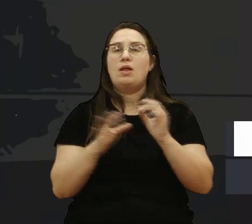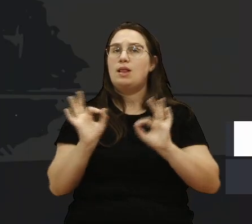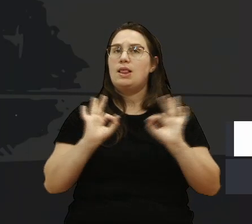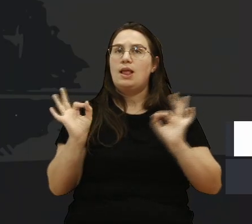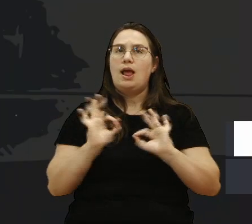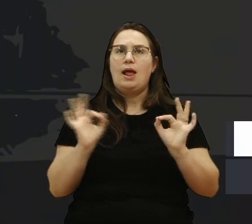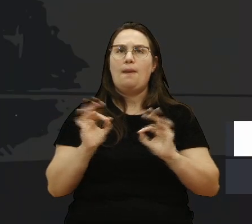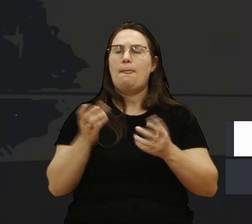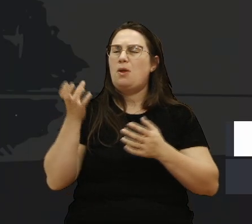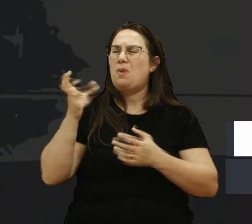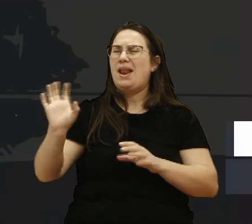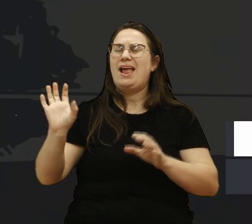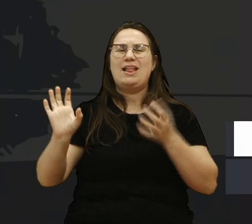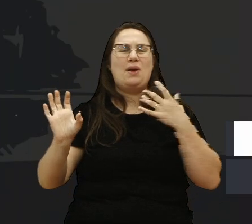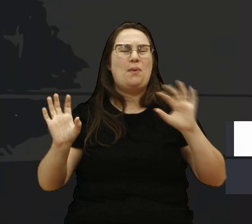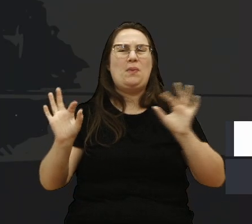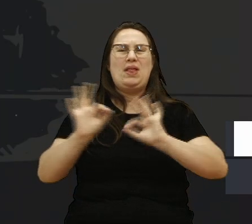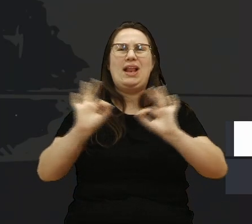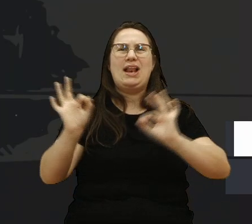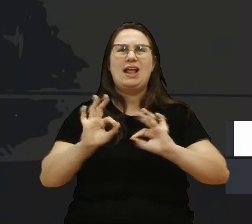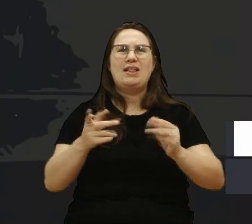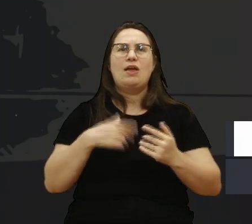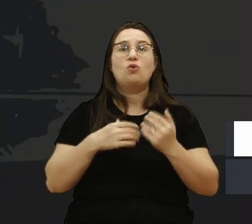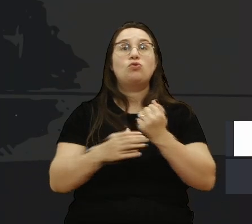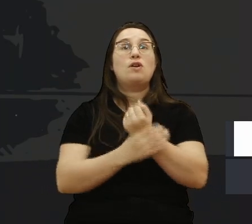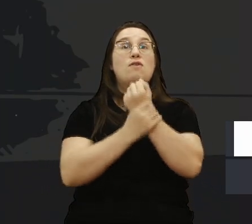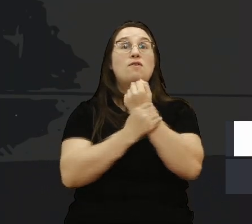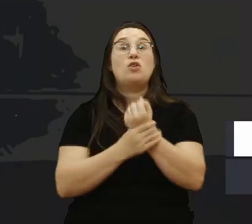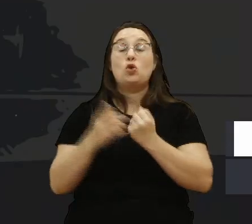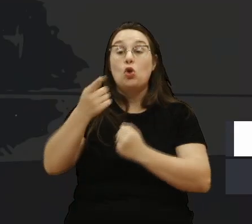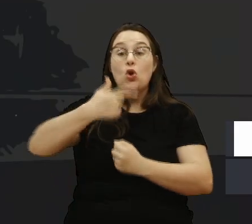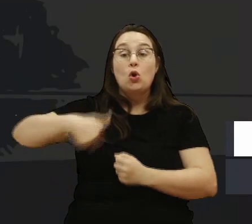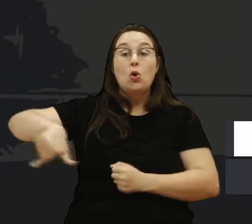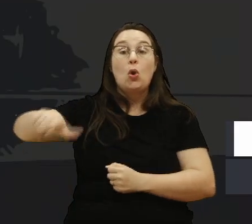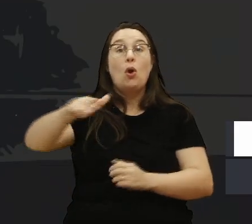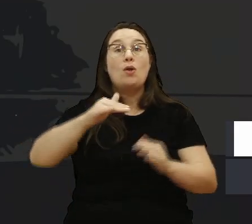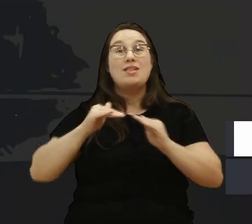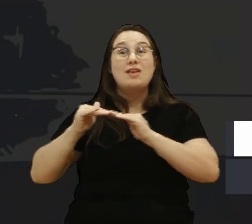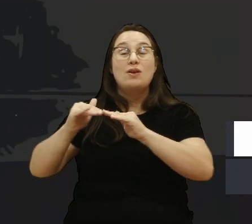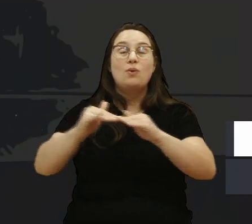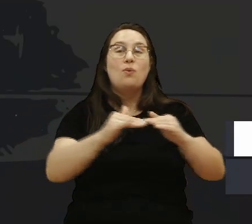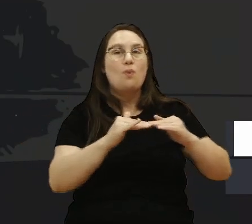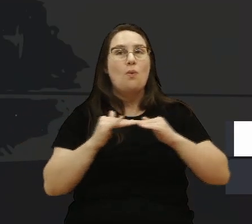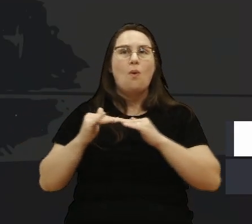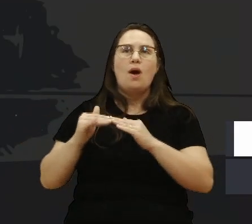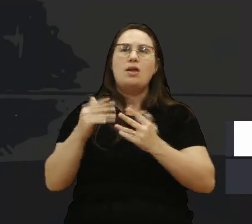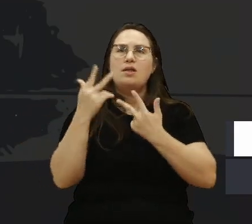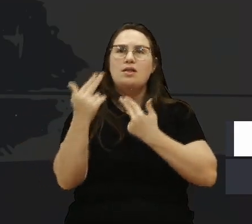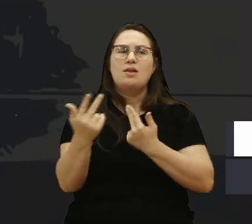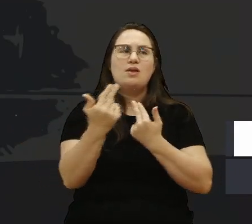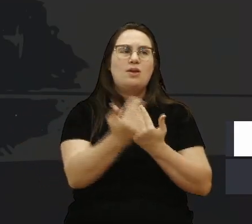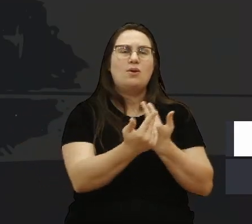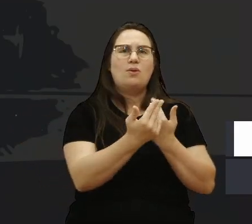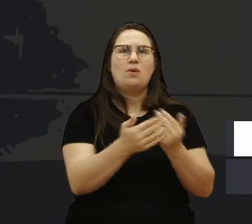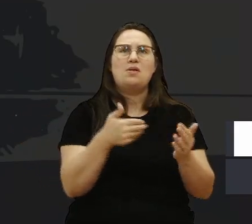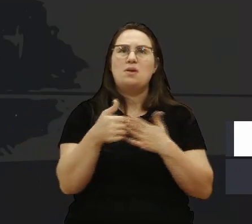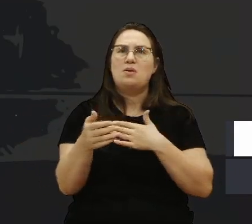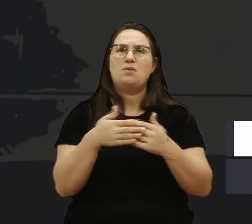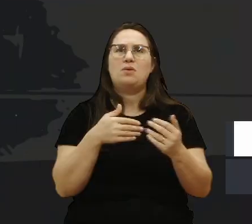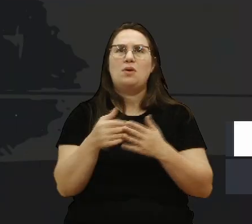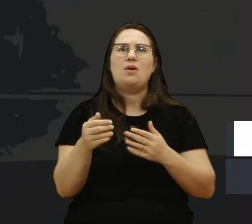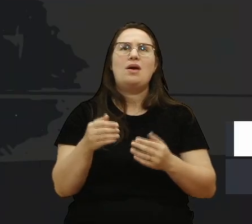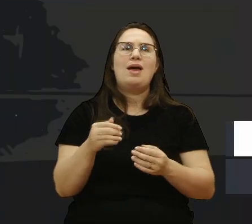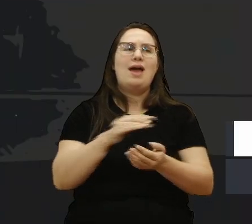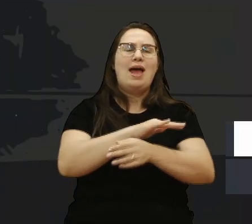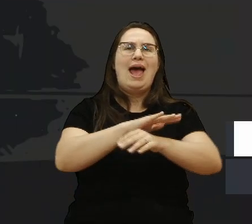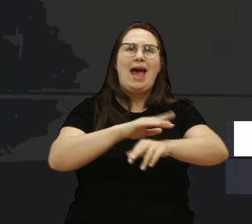tenho nada contra ninguém. Eu defendo que todos nós devemos ser tratados iguais da mesma forma, não importa a raça, cor ou